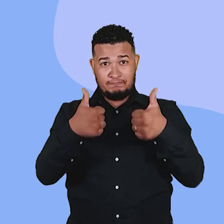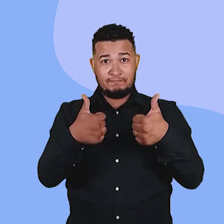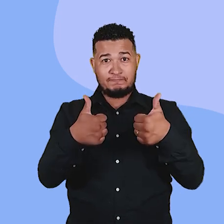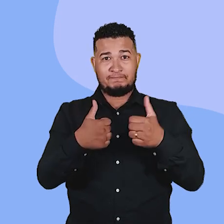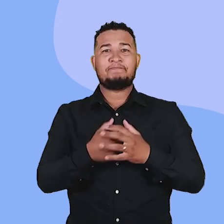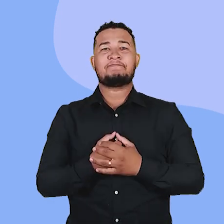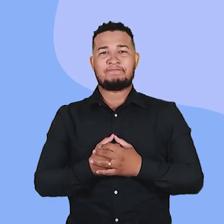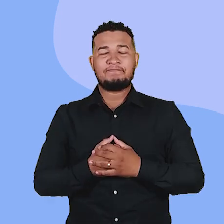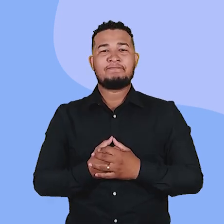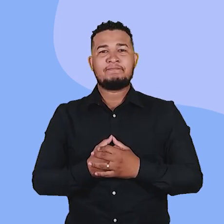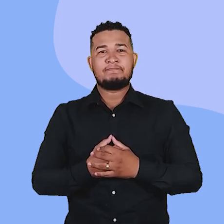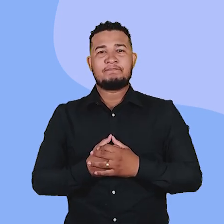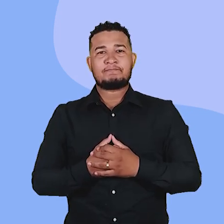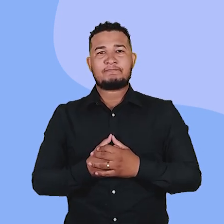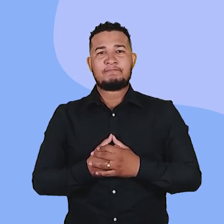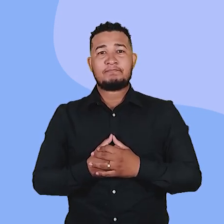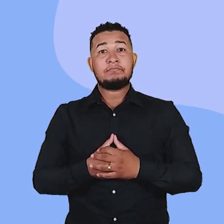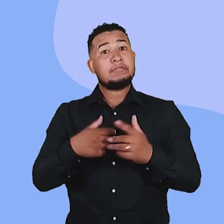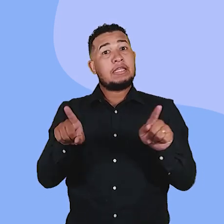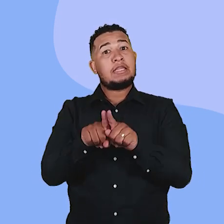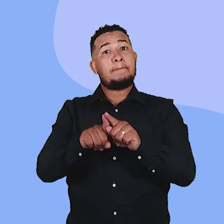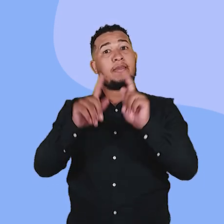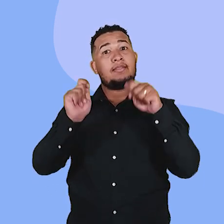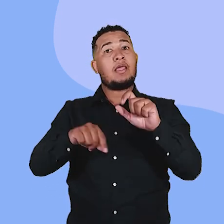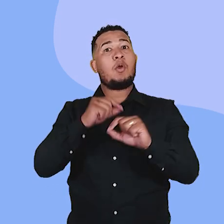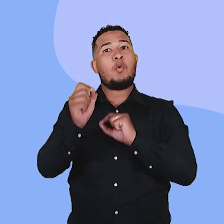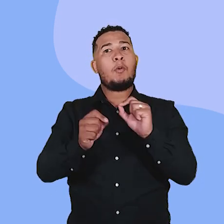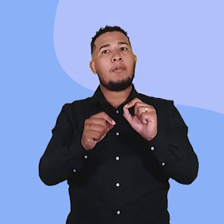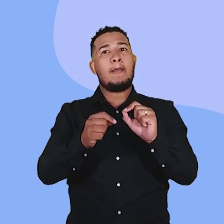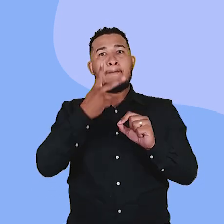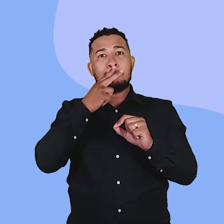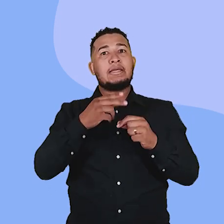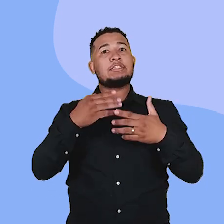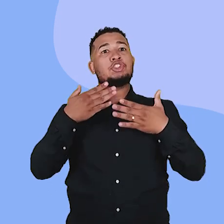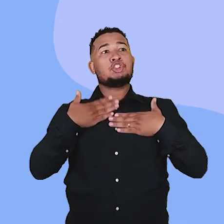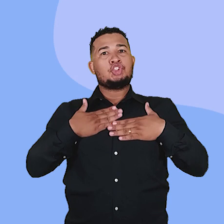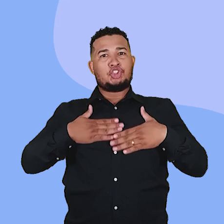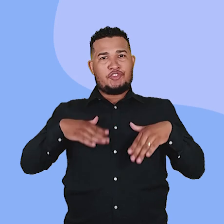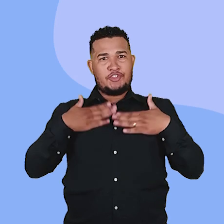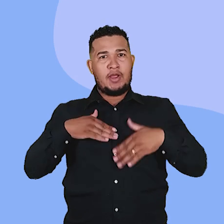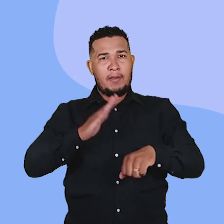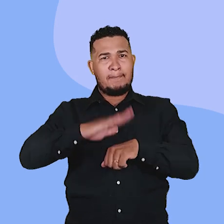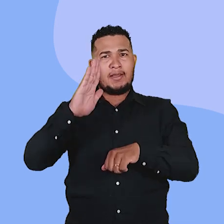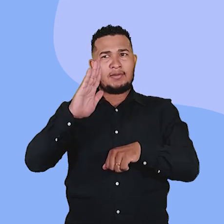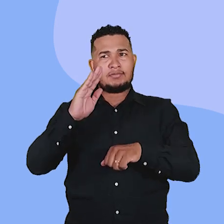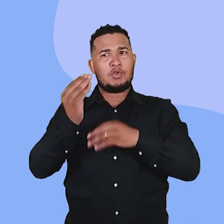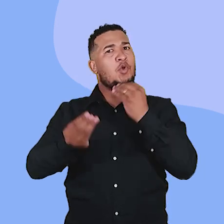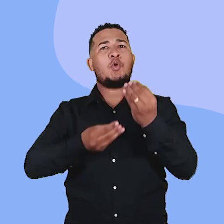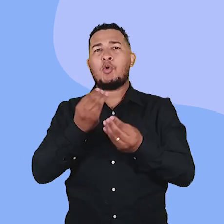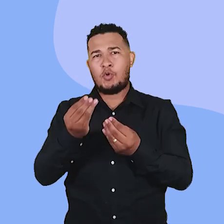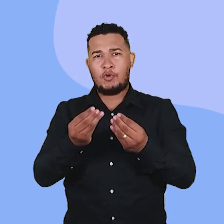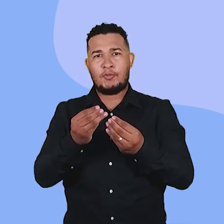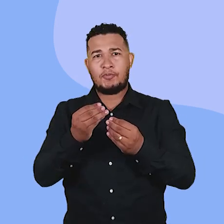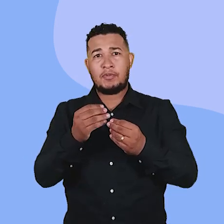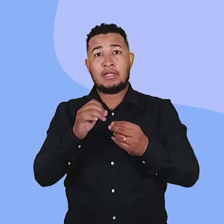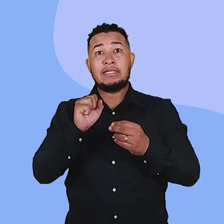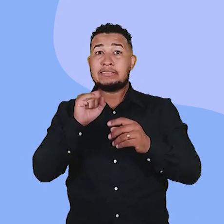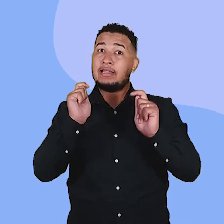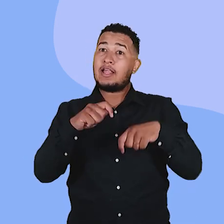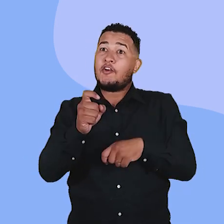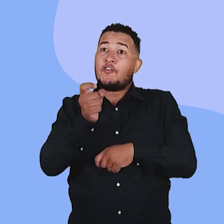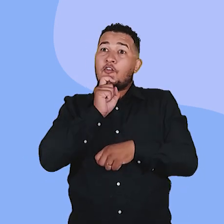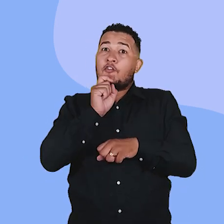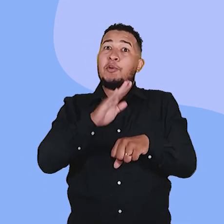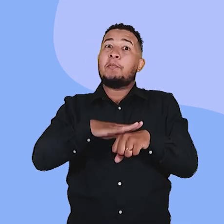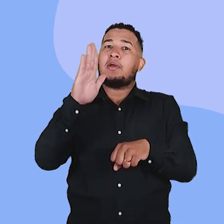Tranquilo? E aí eu posso fazer também com que ela diminua. Como? Fazendo com que esse meu líquido possa ficar